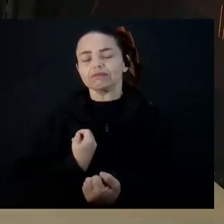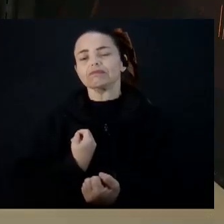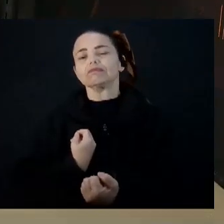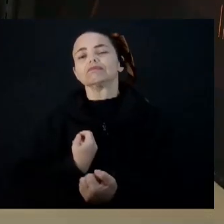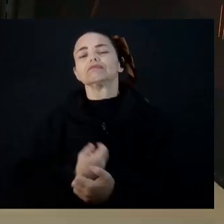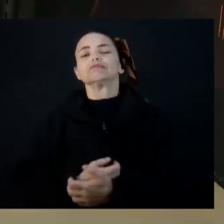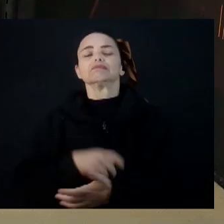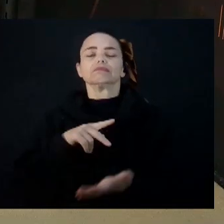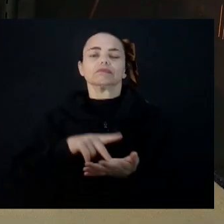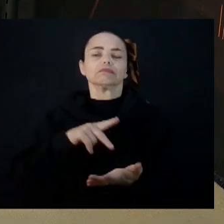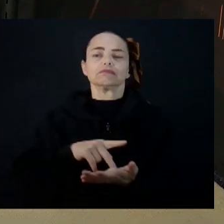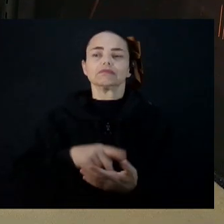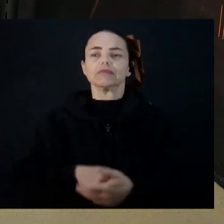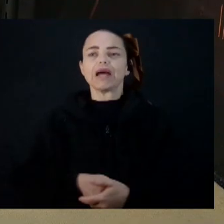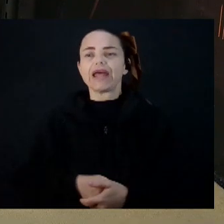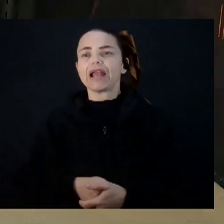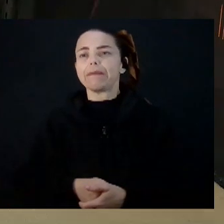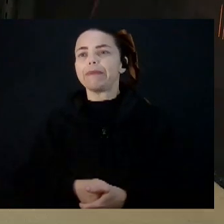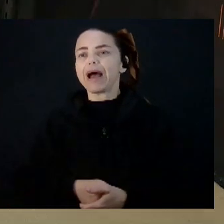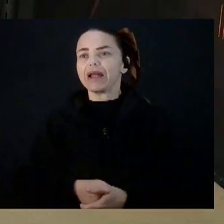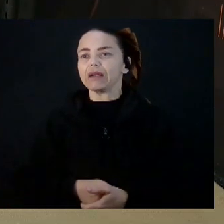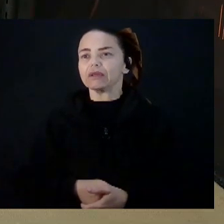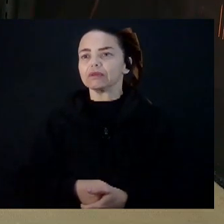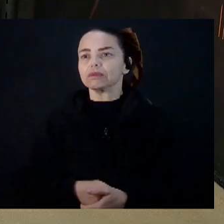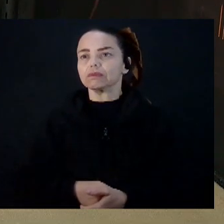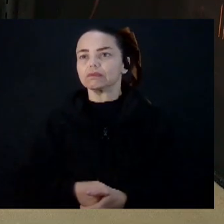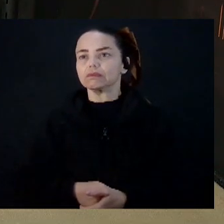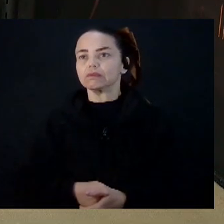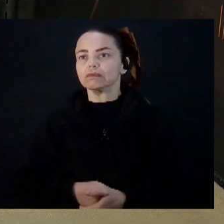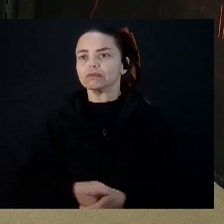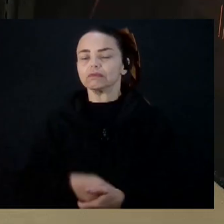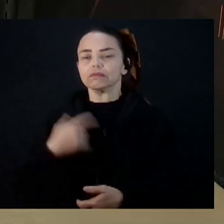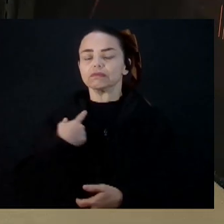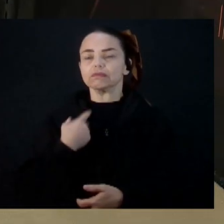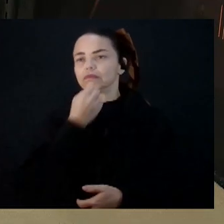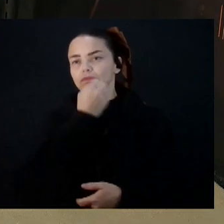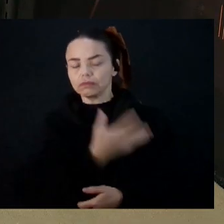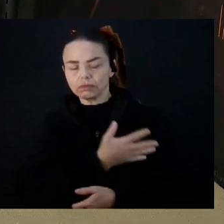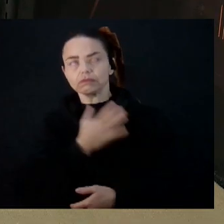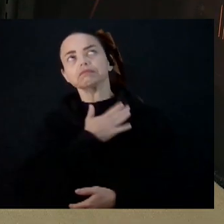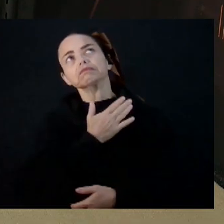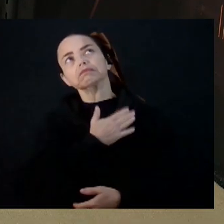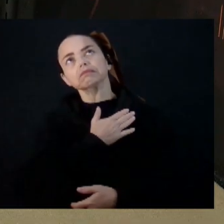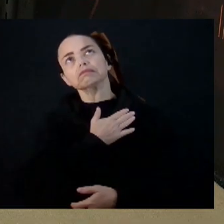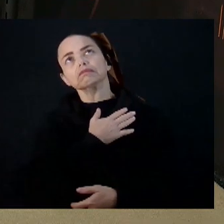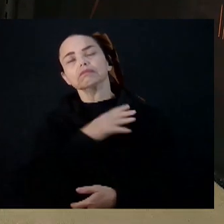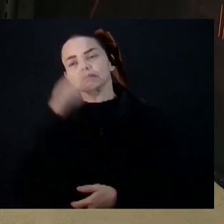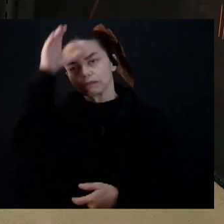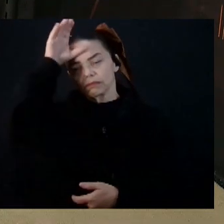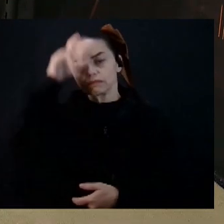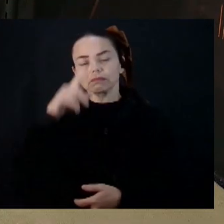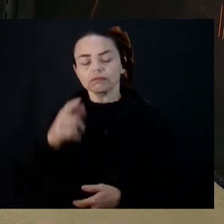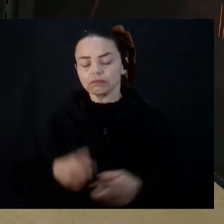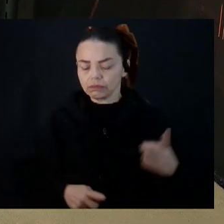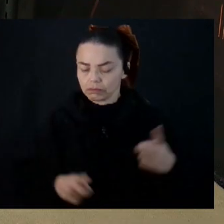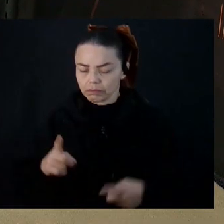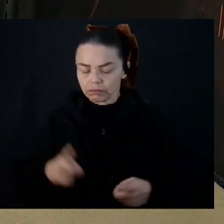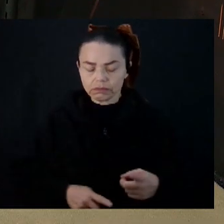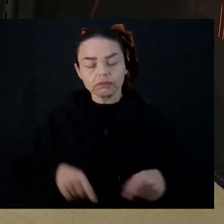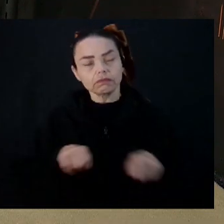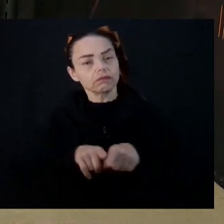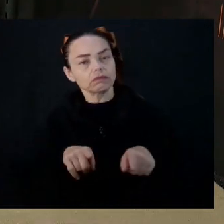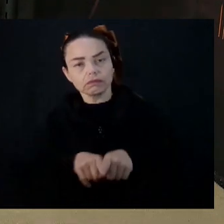verdade, né? Tem gente que mantém, essa escola foi boa para mim, foi boa para os meus tios, meus primos, enfim, então vai ser boa para minha